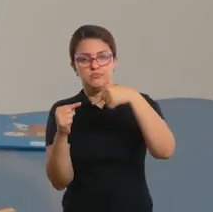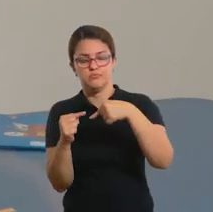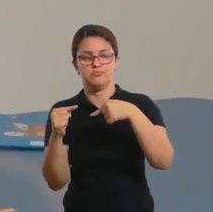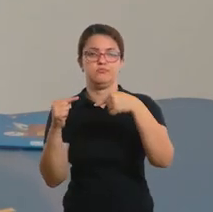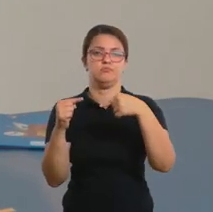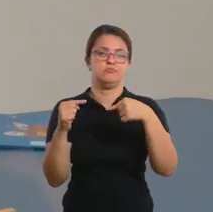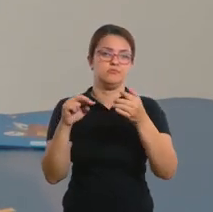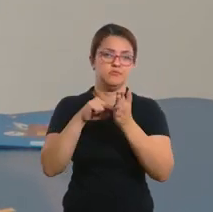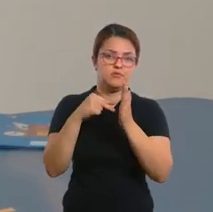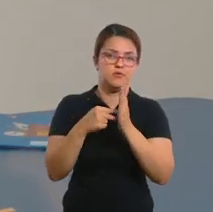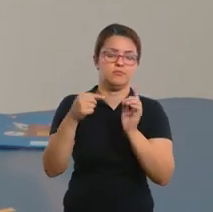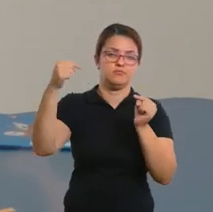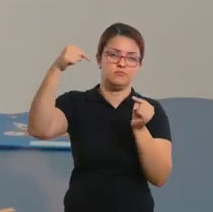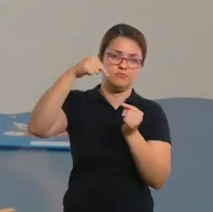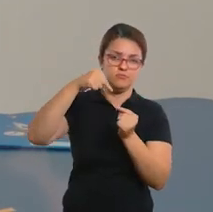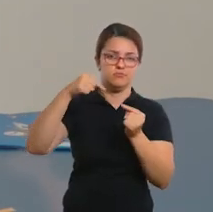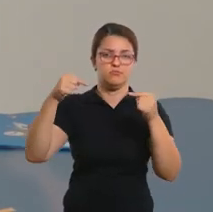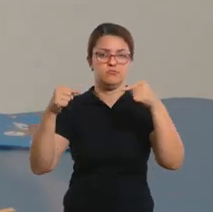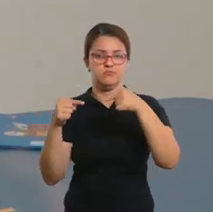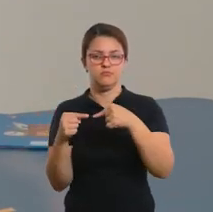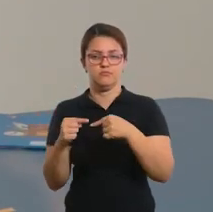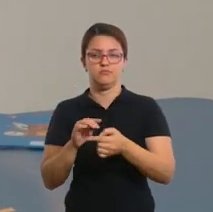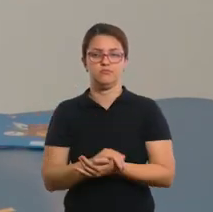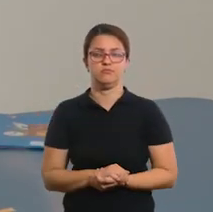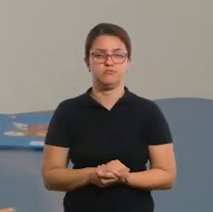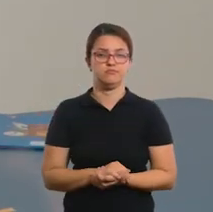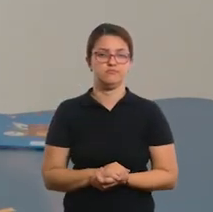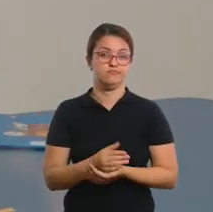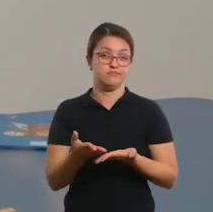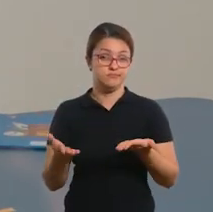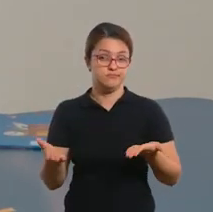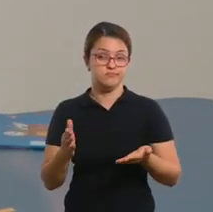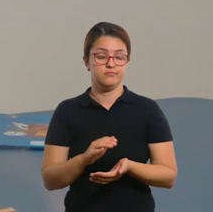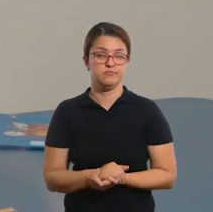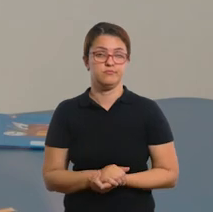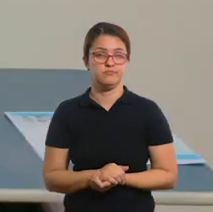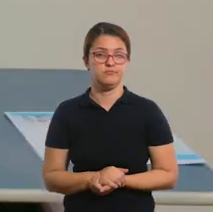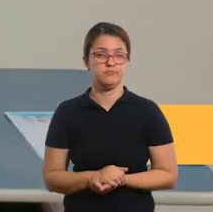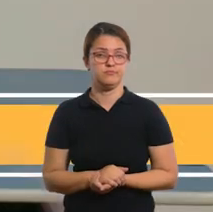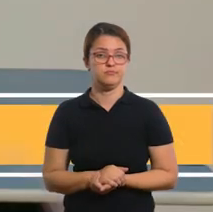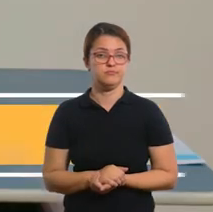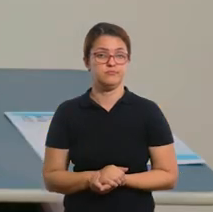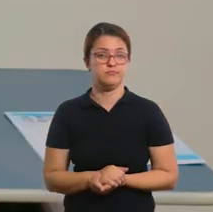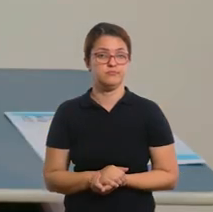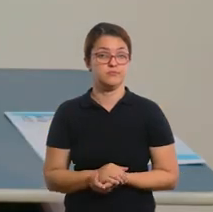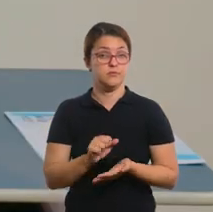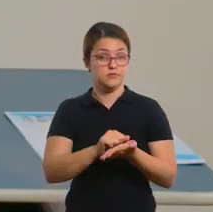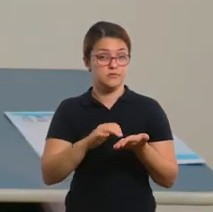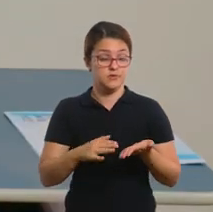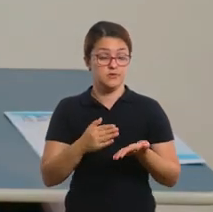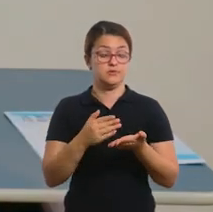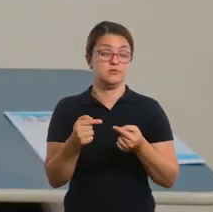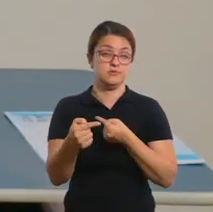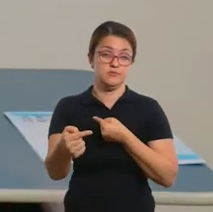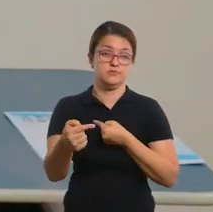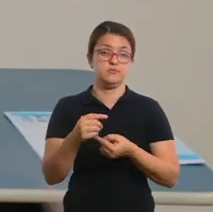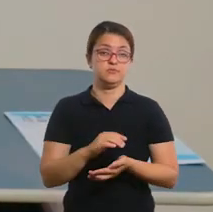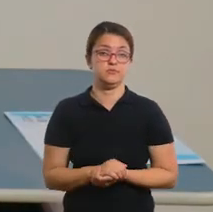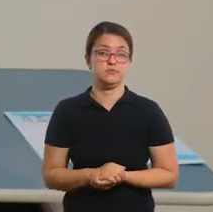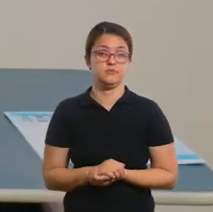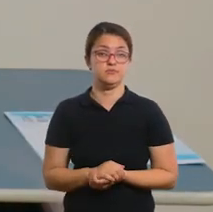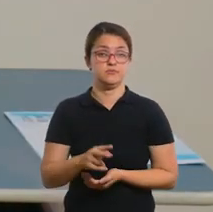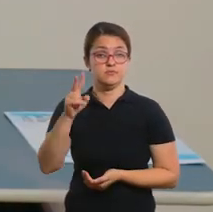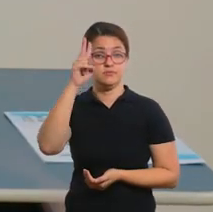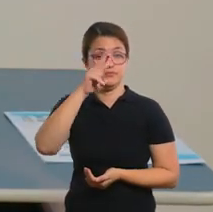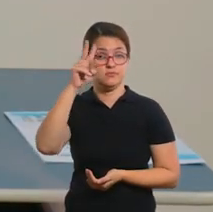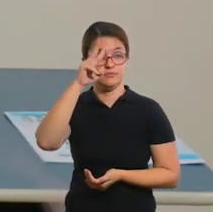coluna conforme a coluna 1. E é isso, pessoal. Essas foram as atividades dessa semana,